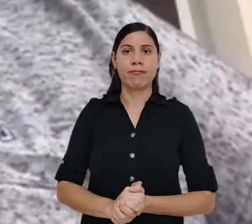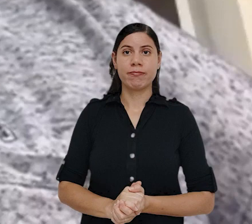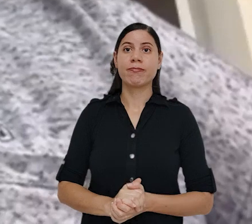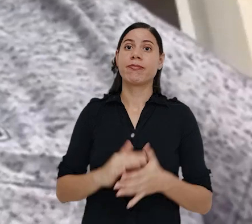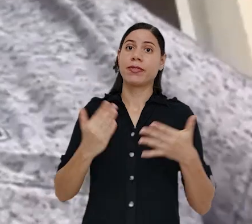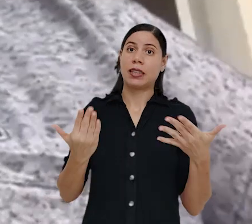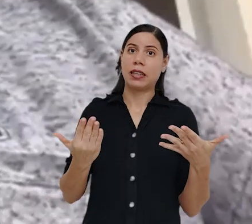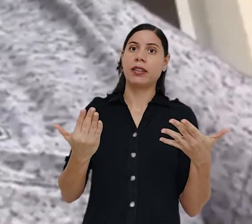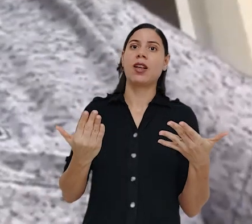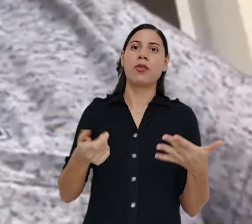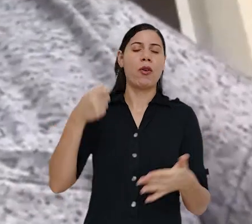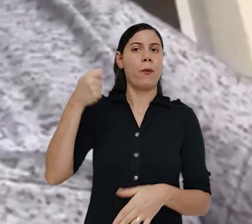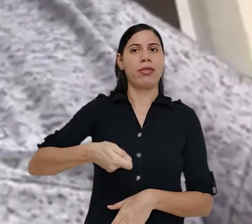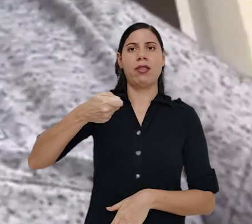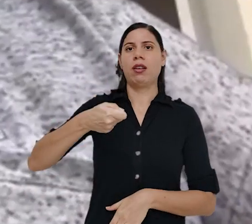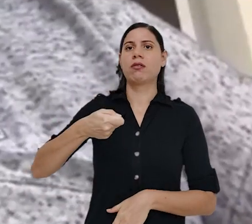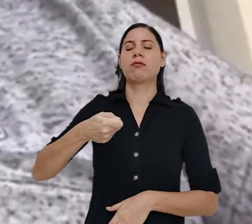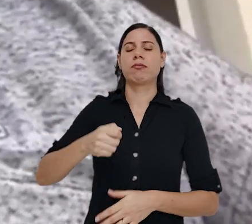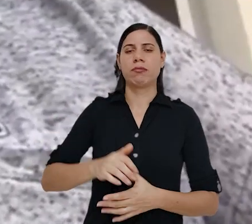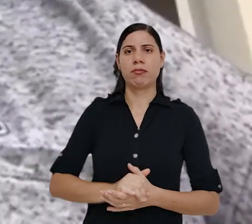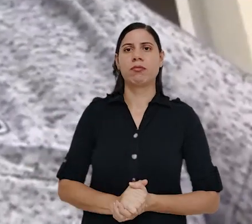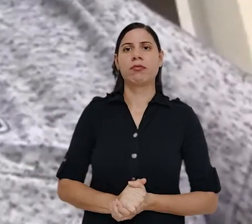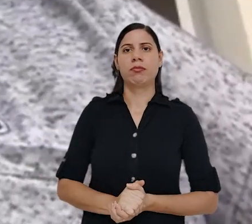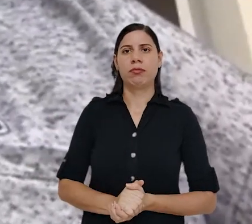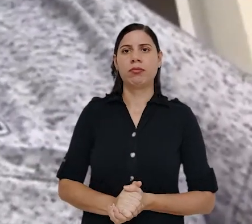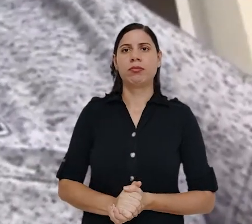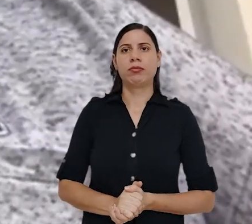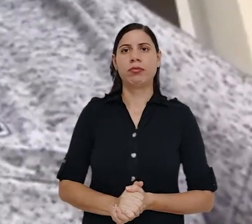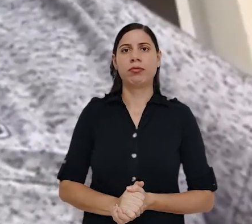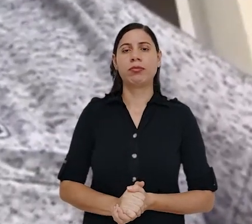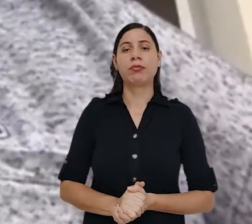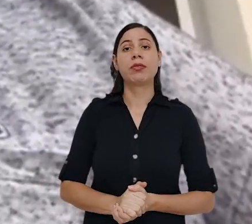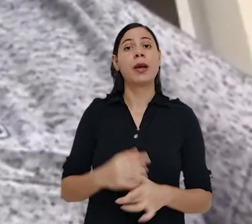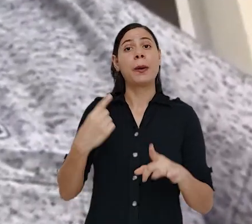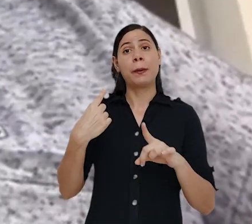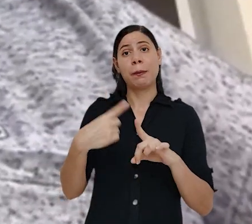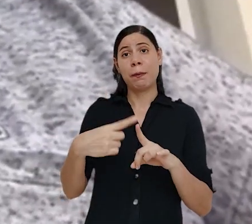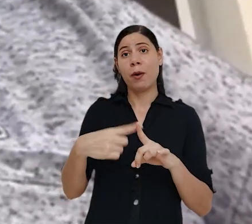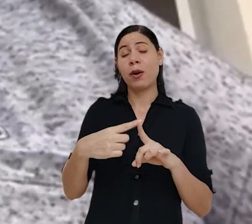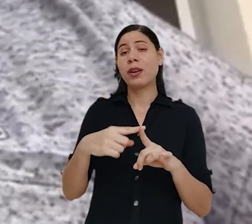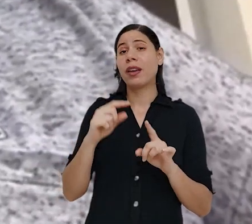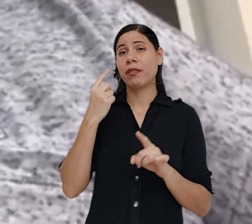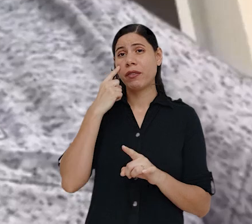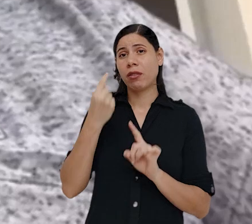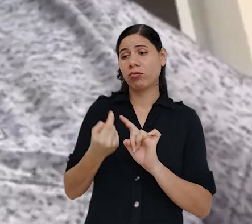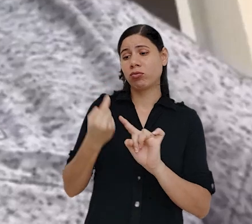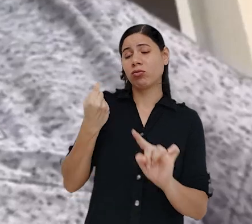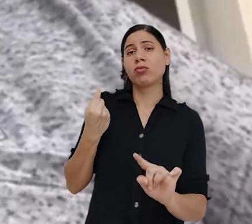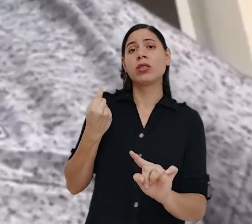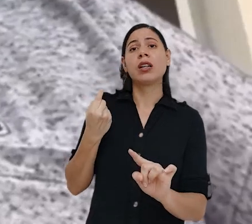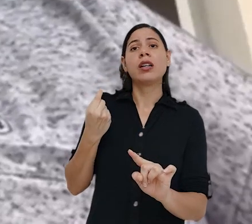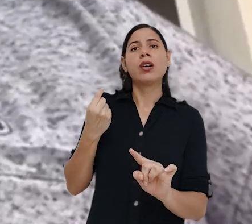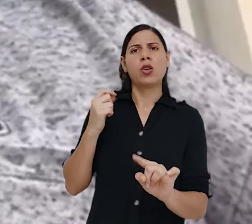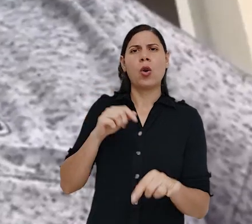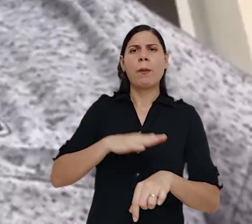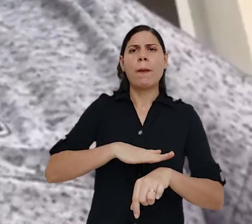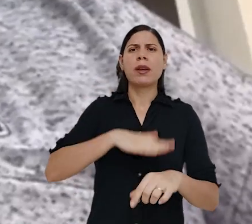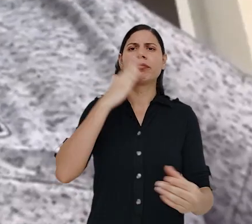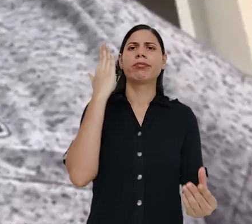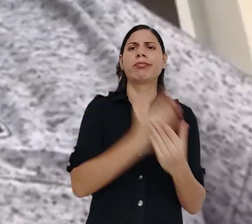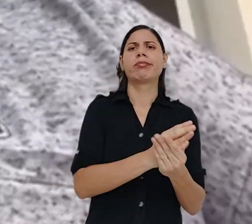foi um divisor de águas nesse sentido, né? Porque, via de regra, naquela época, você faria ação